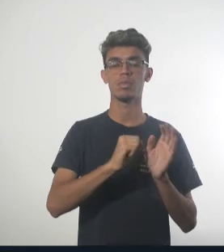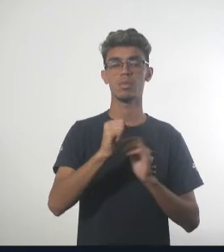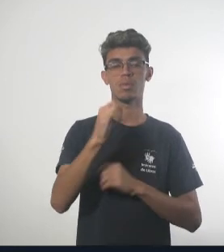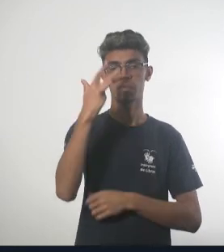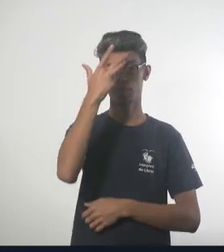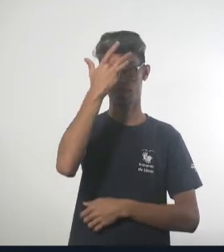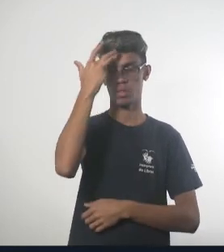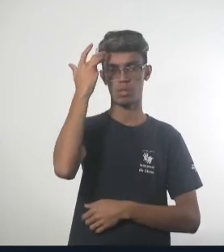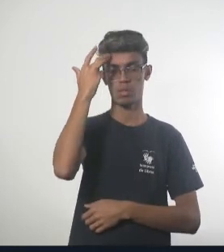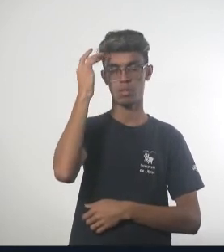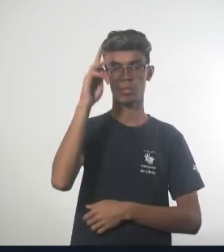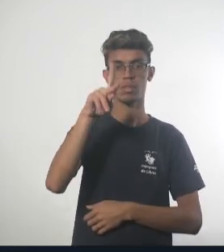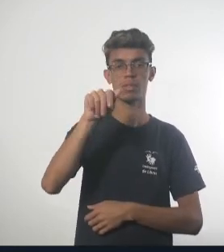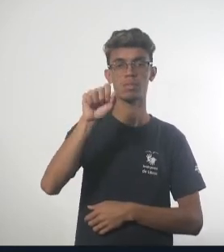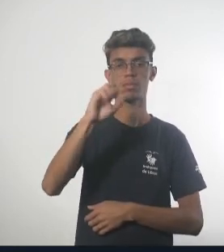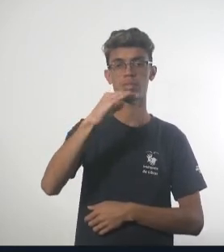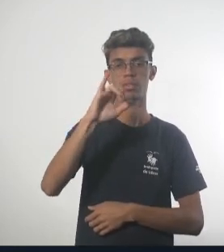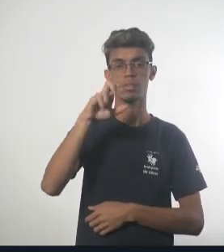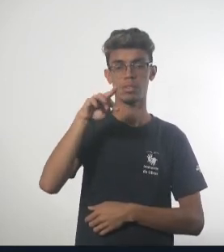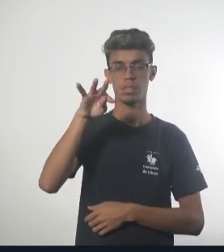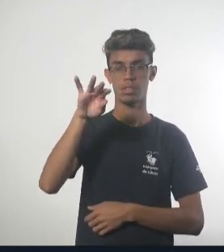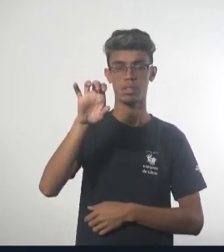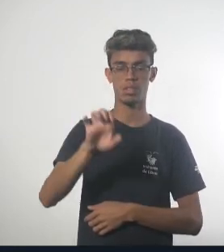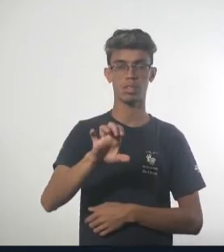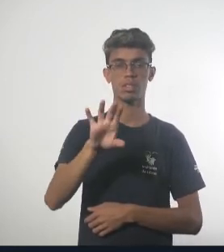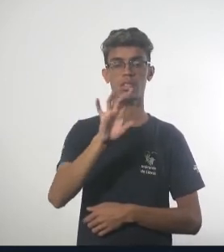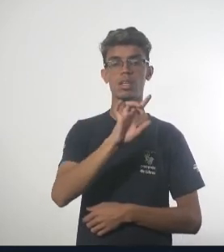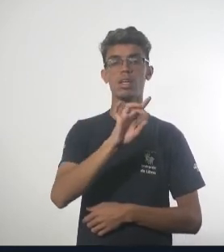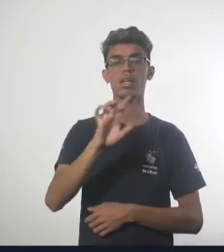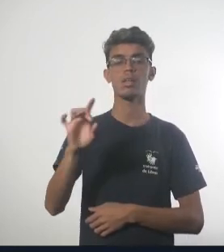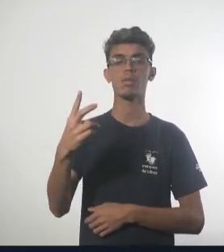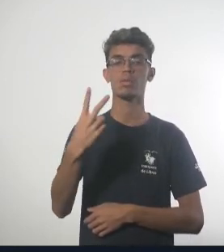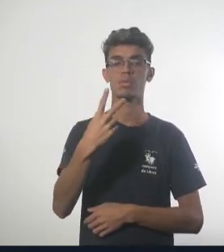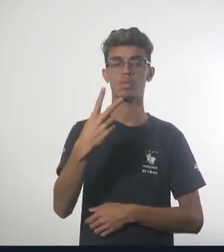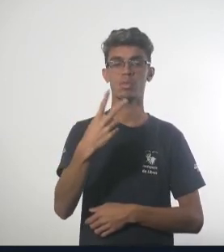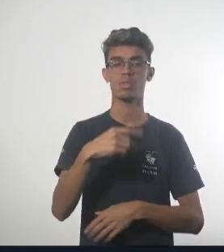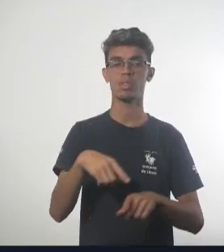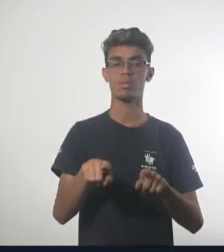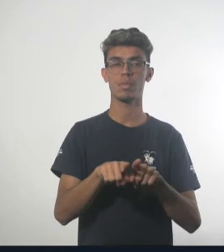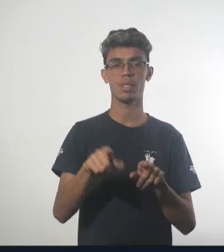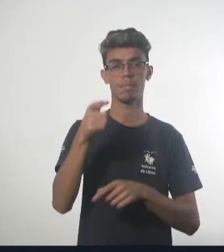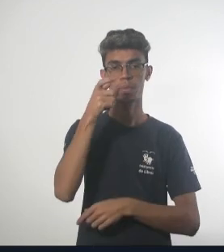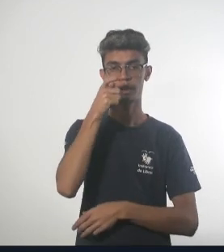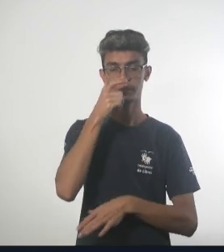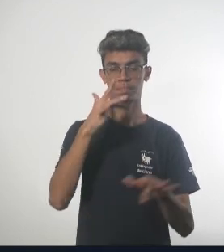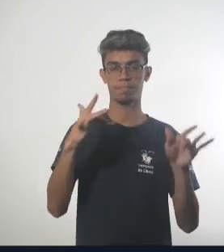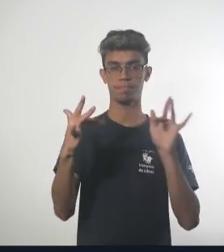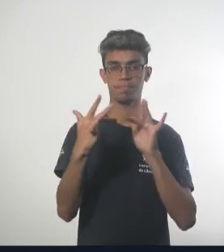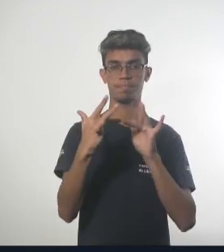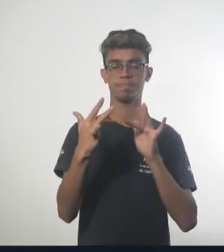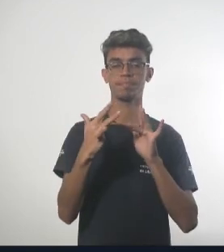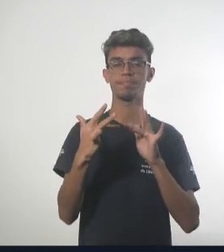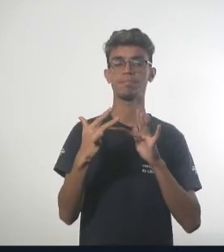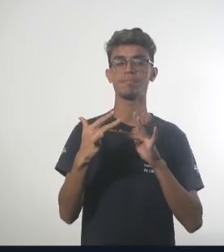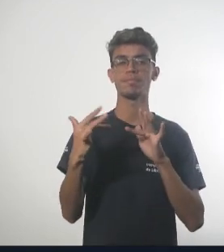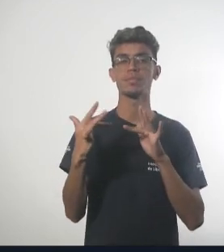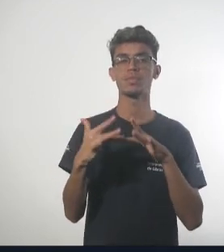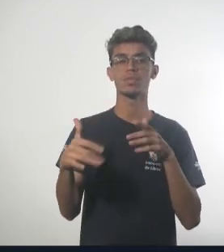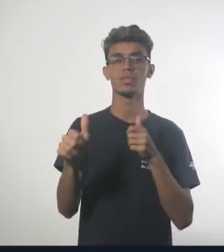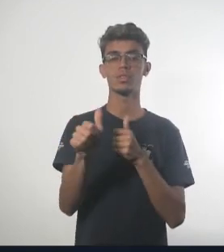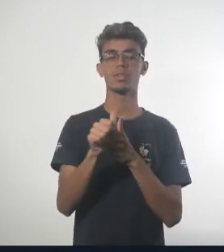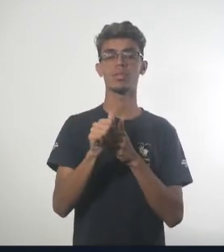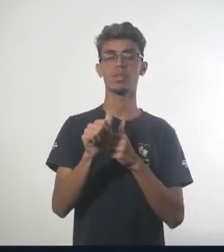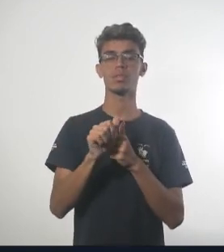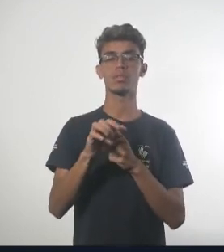com uma mediana de 2 contatos por paciente. Nós investigamos também a relação desse contato próximo com o